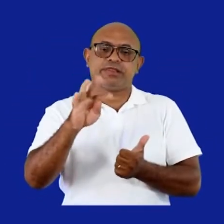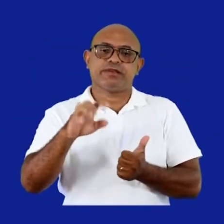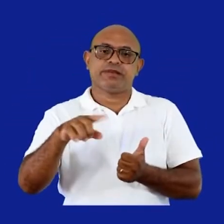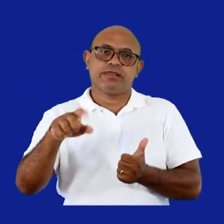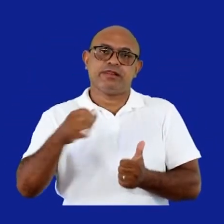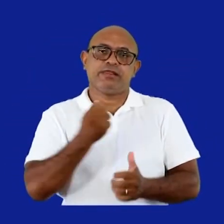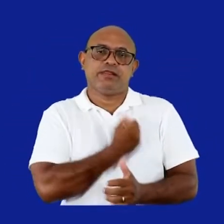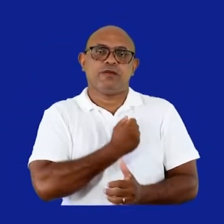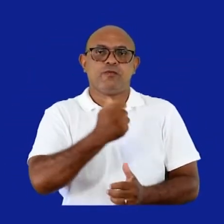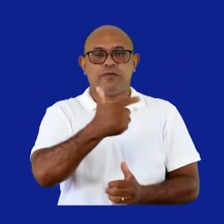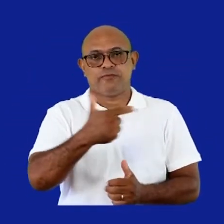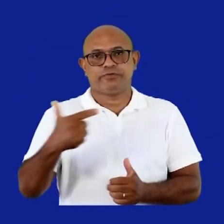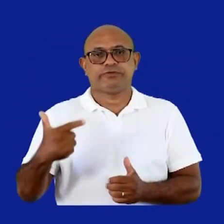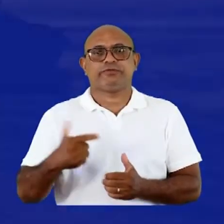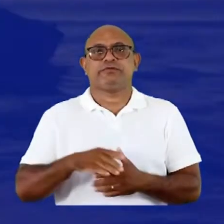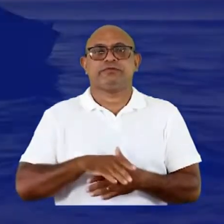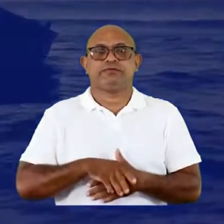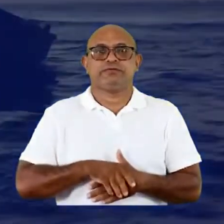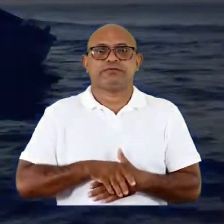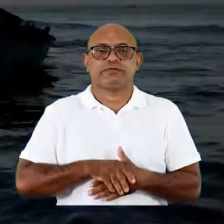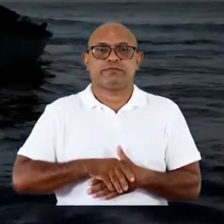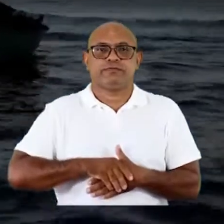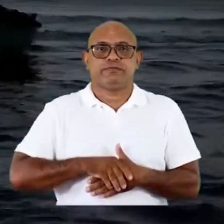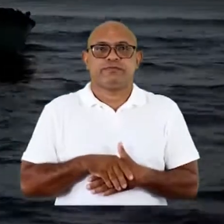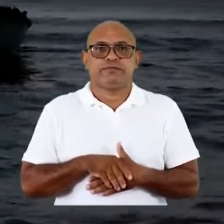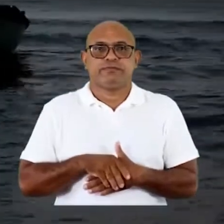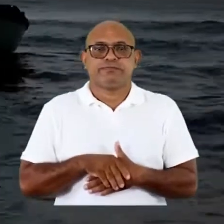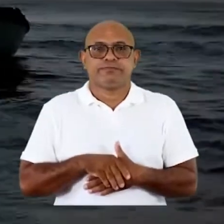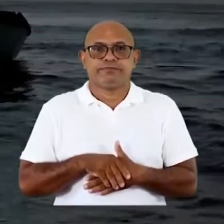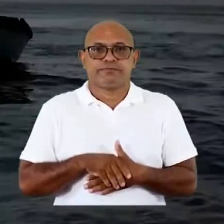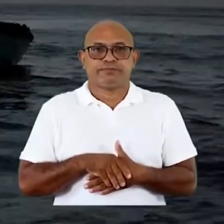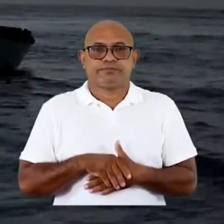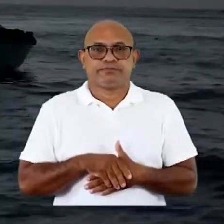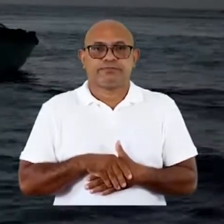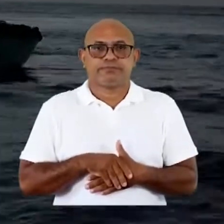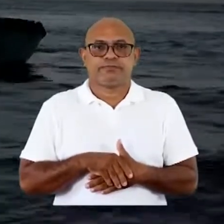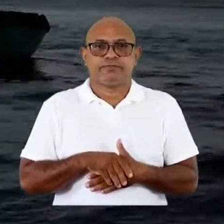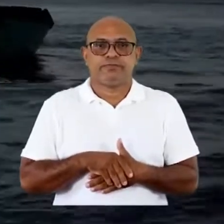Prefeito, vice Tererê 22.